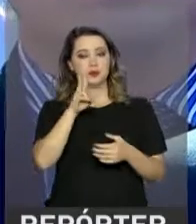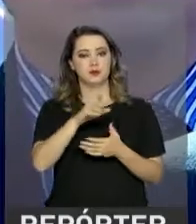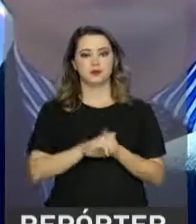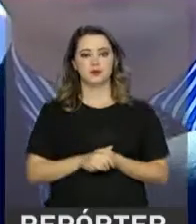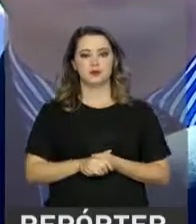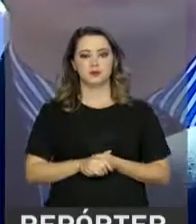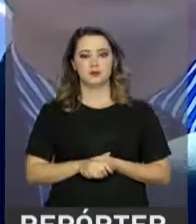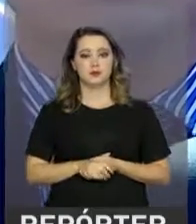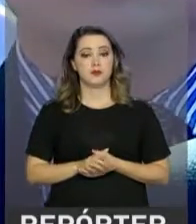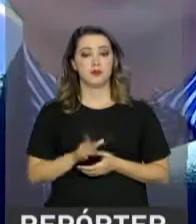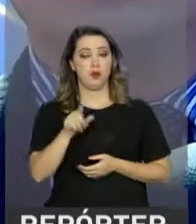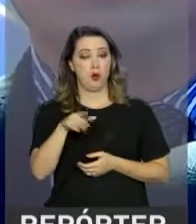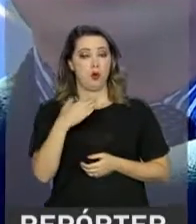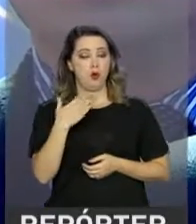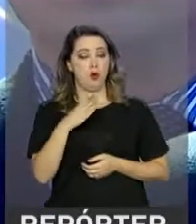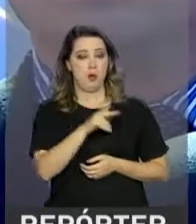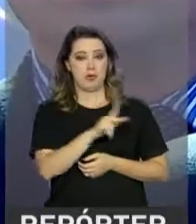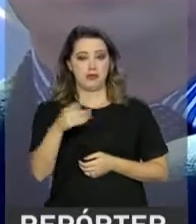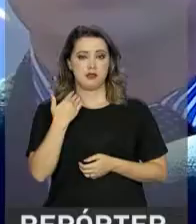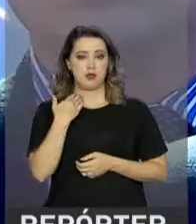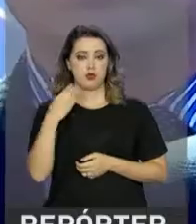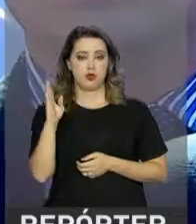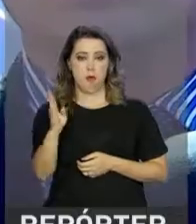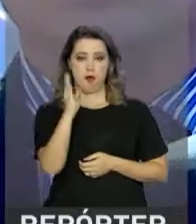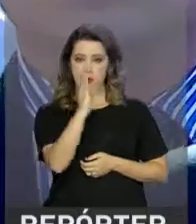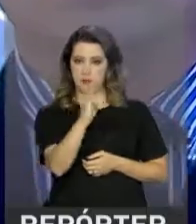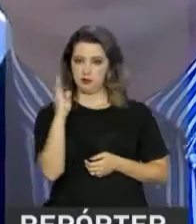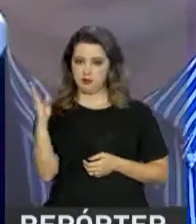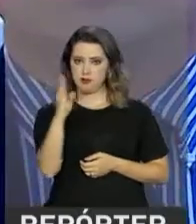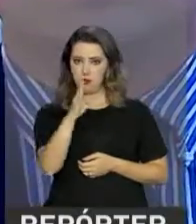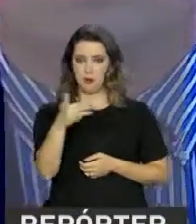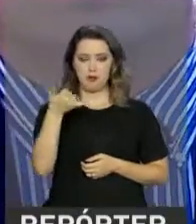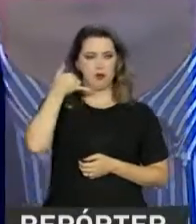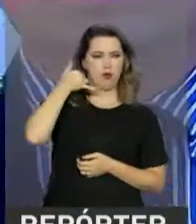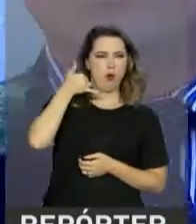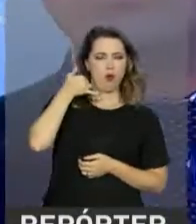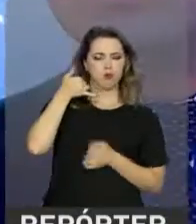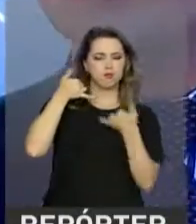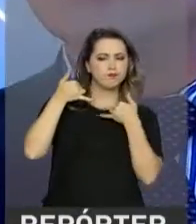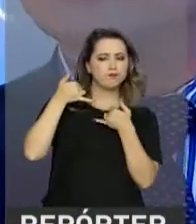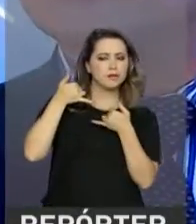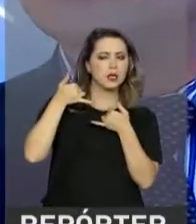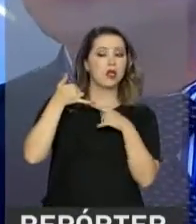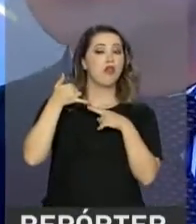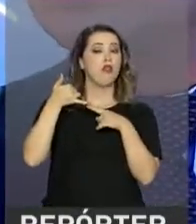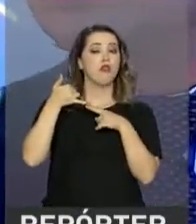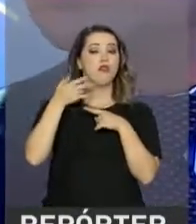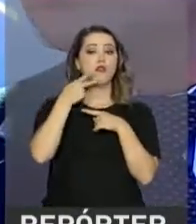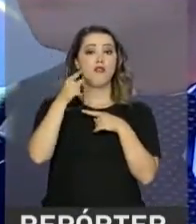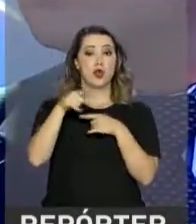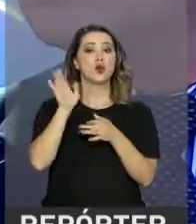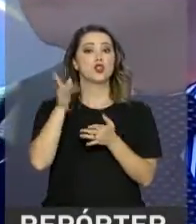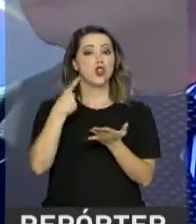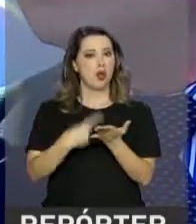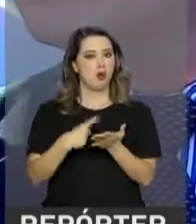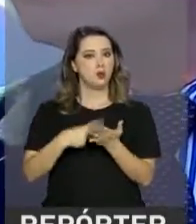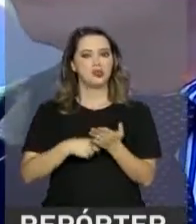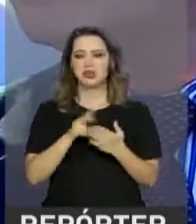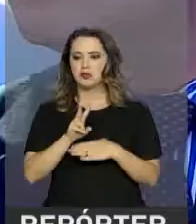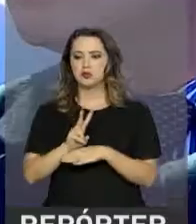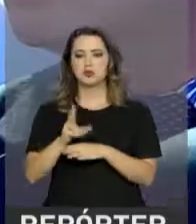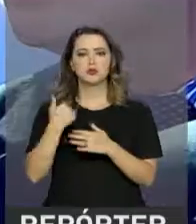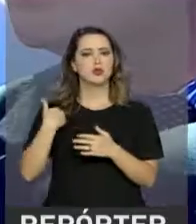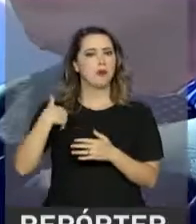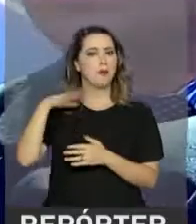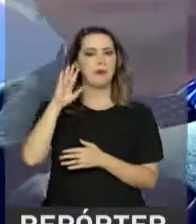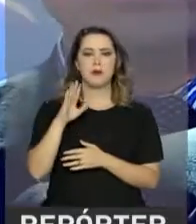pouco me ligou o Caffarelli do Banco do Brasil, dizendo que essa altura já fechou contratos em número, em quantidade e em valores